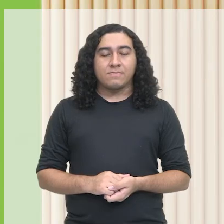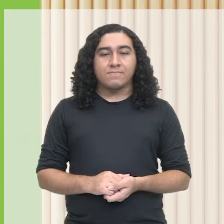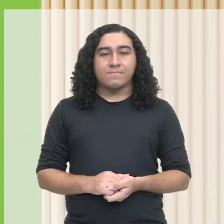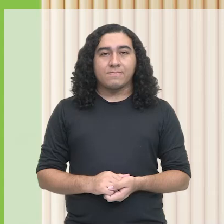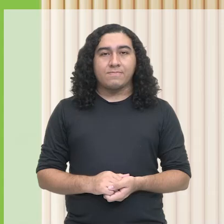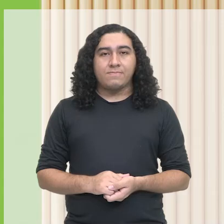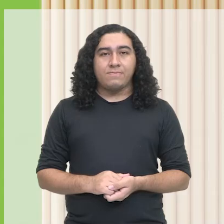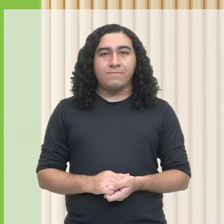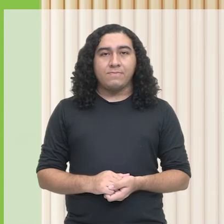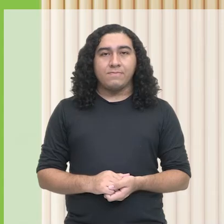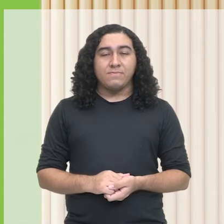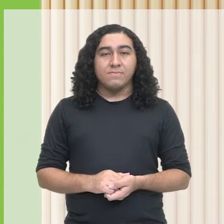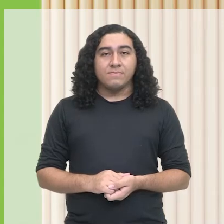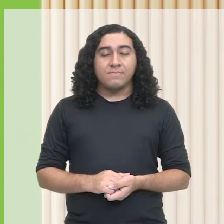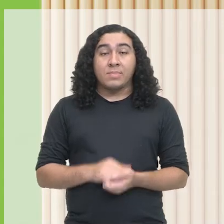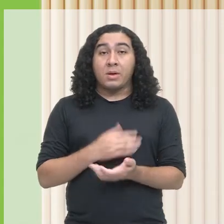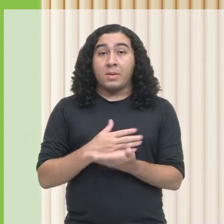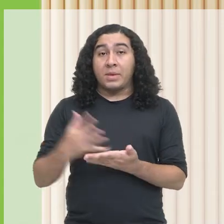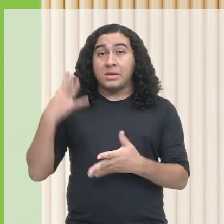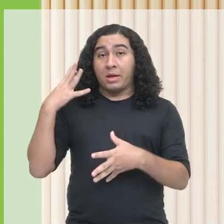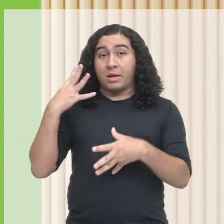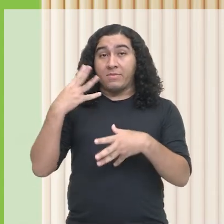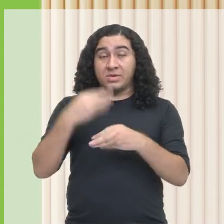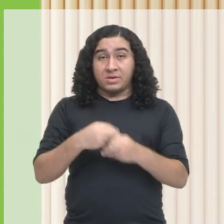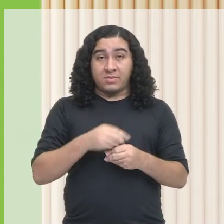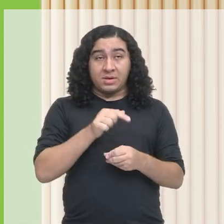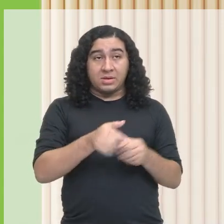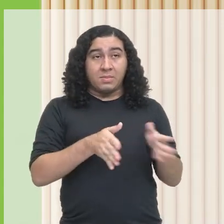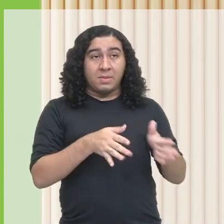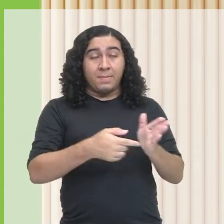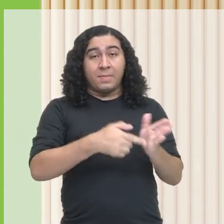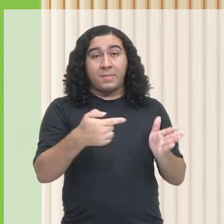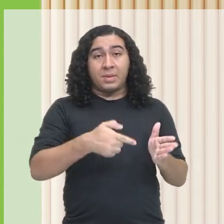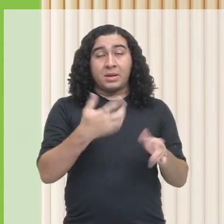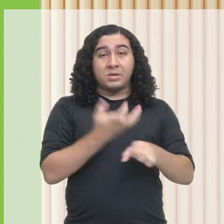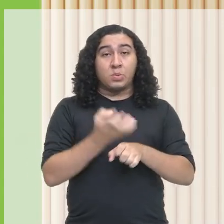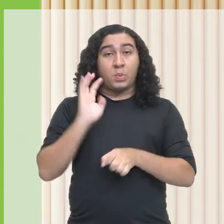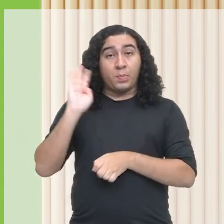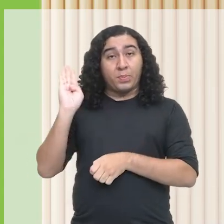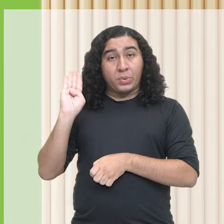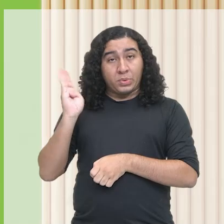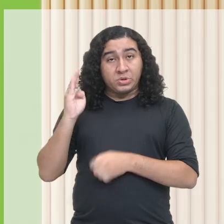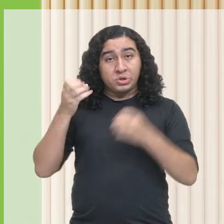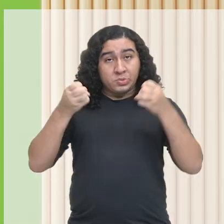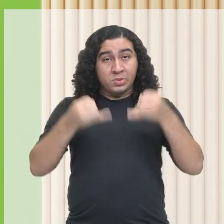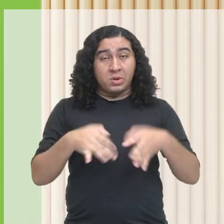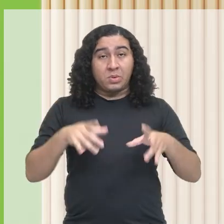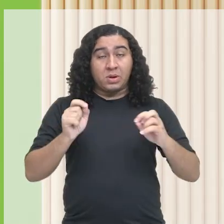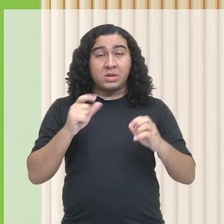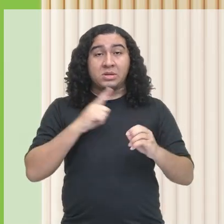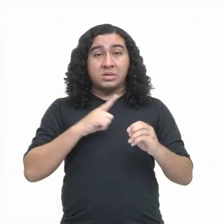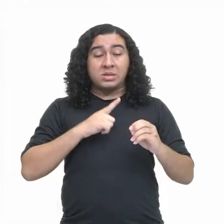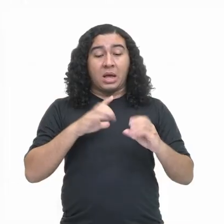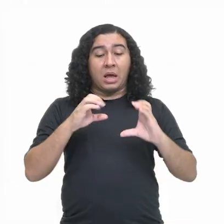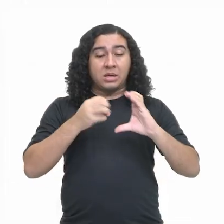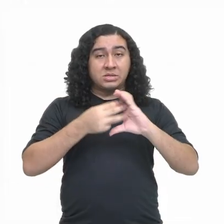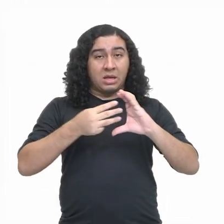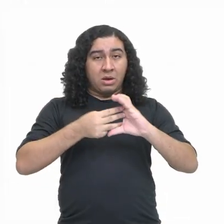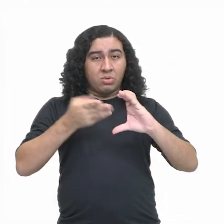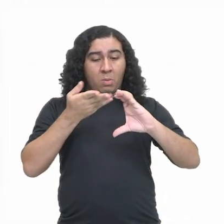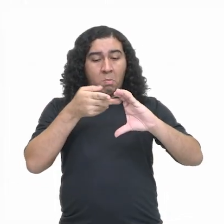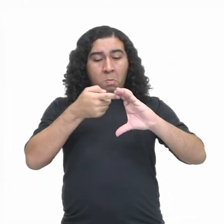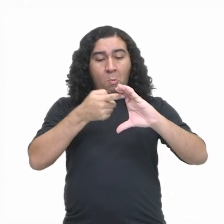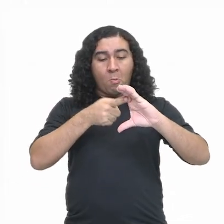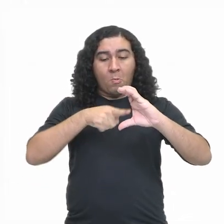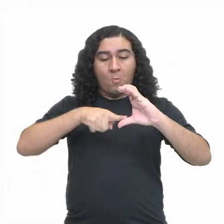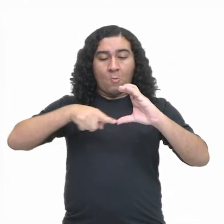Vamos dar início à revisão da nossa primeira unidade de biologia, falando sobre a membrana plasmática, né? Então, começamos